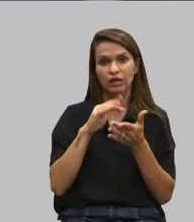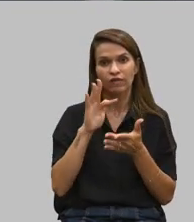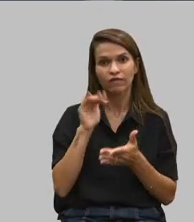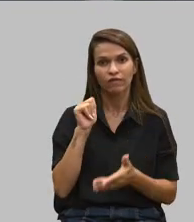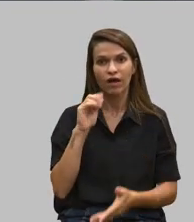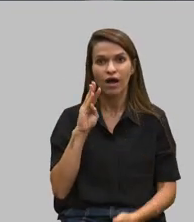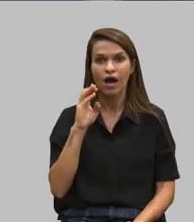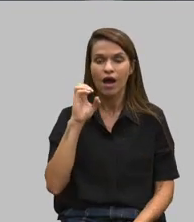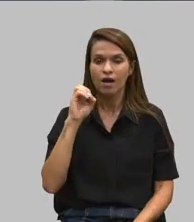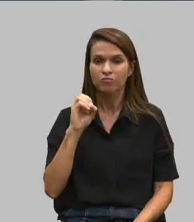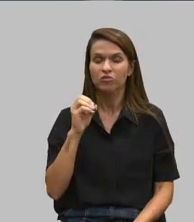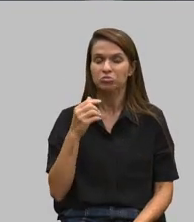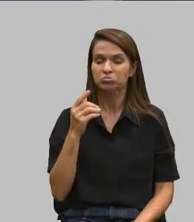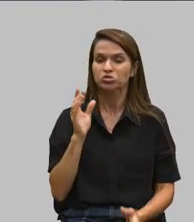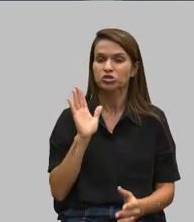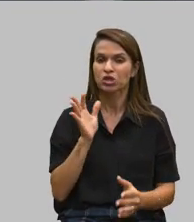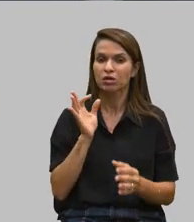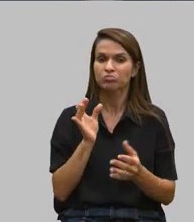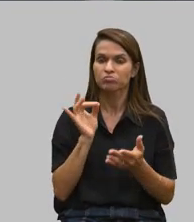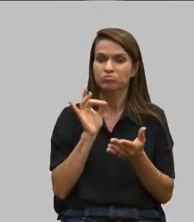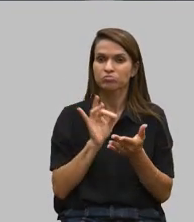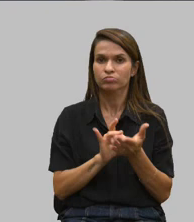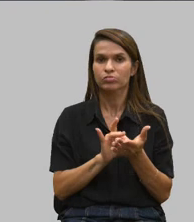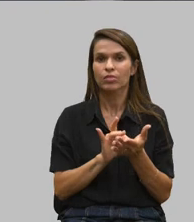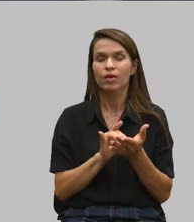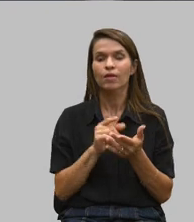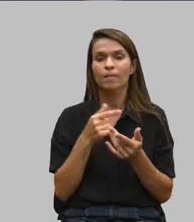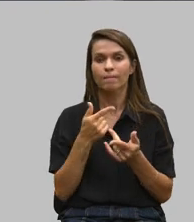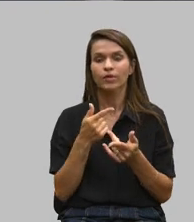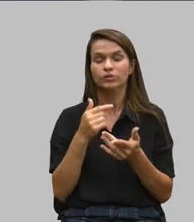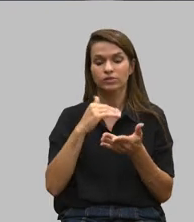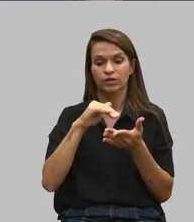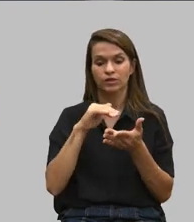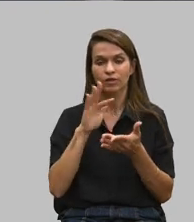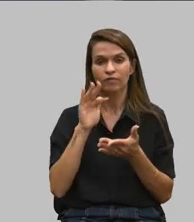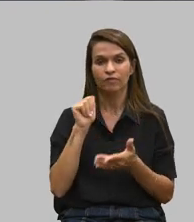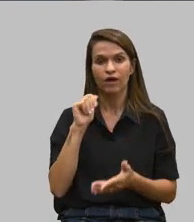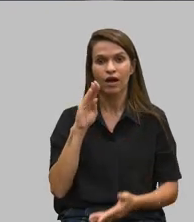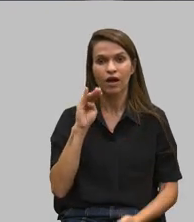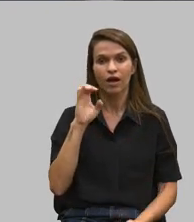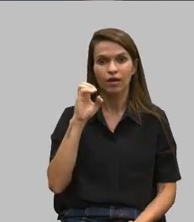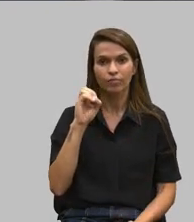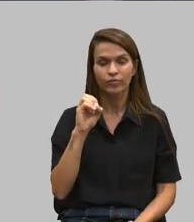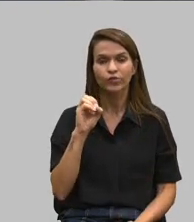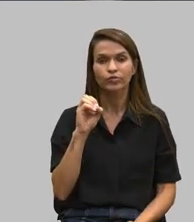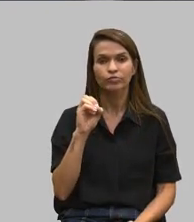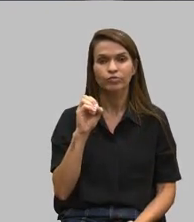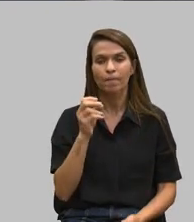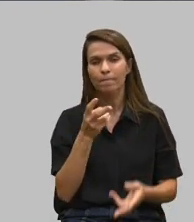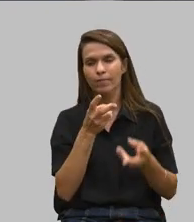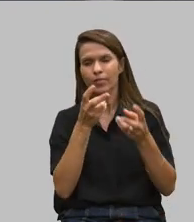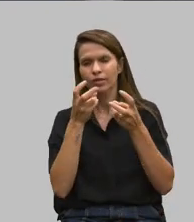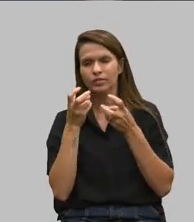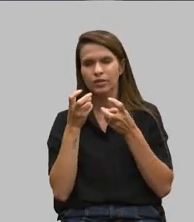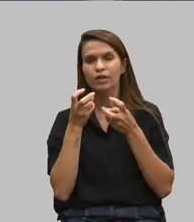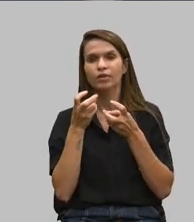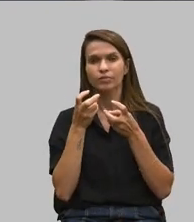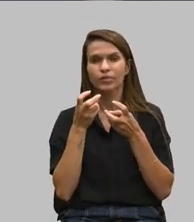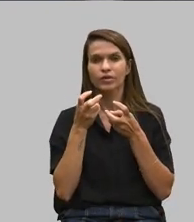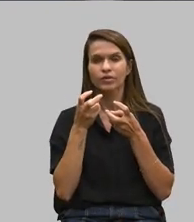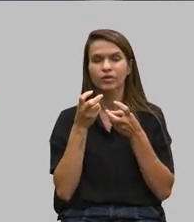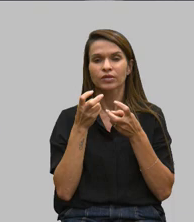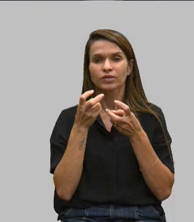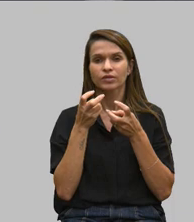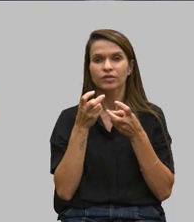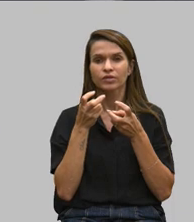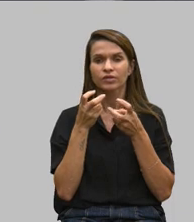fica aí né a nossa menção e secretário Fábio ouça também esse apelo que tem chegado da